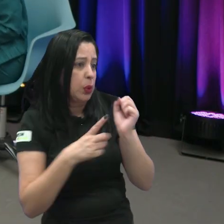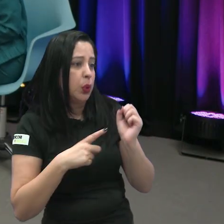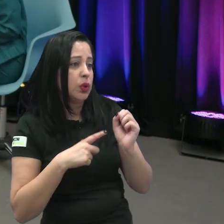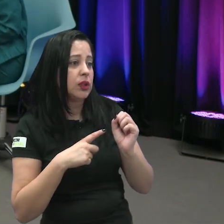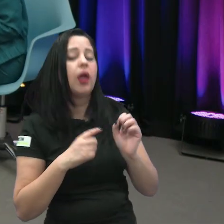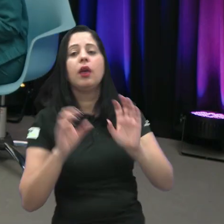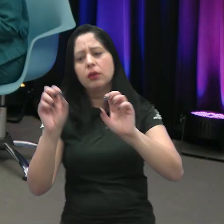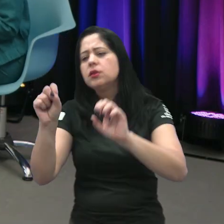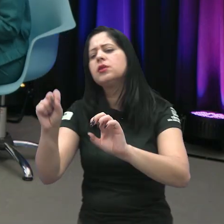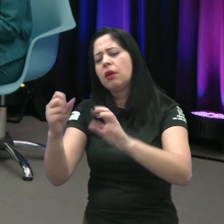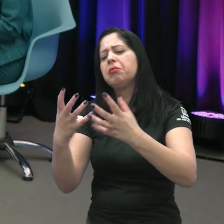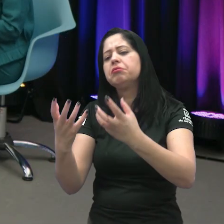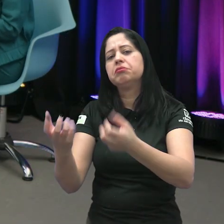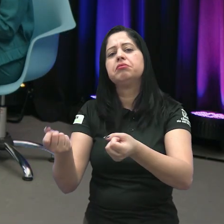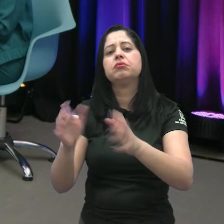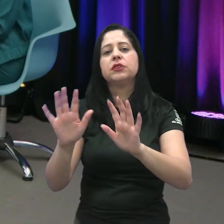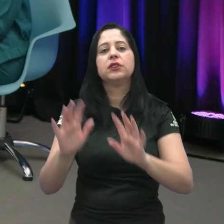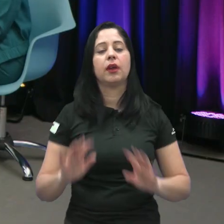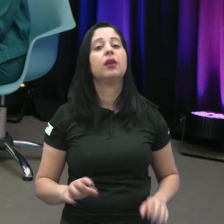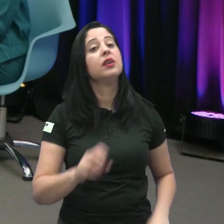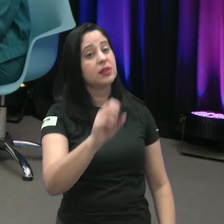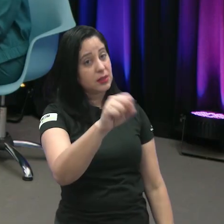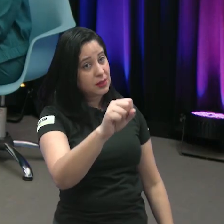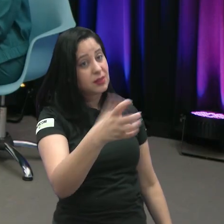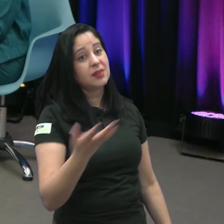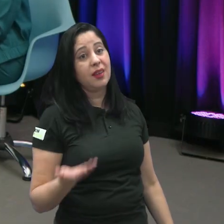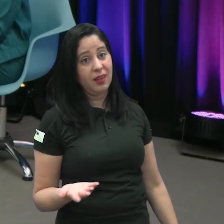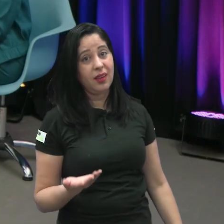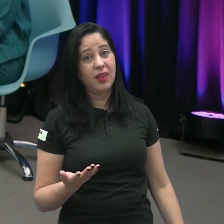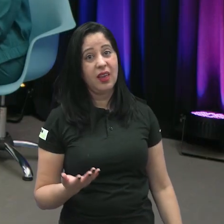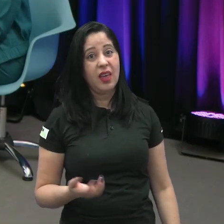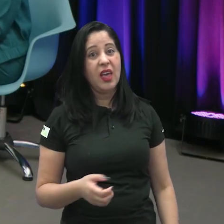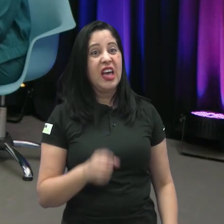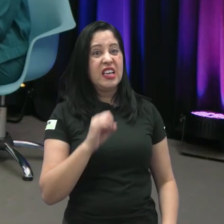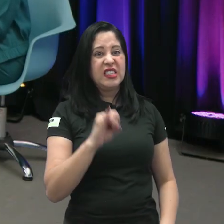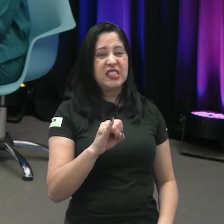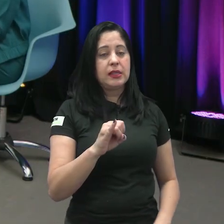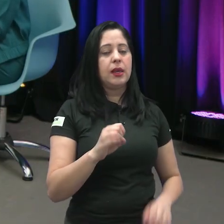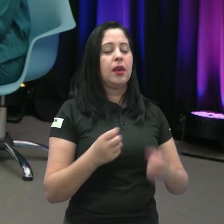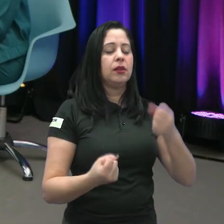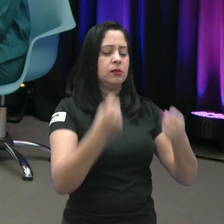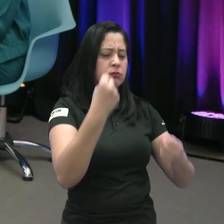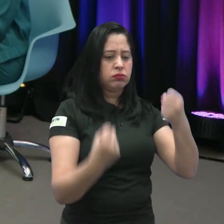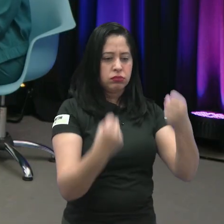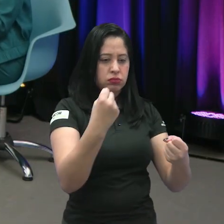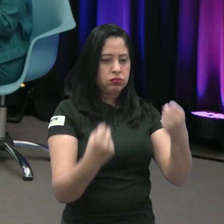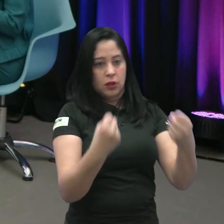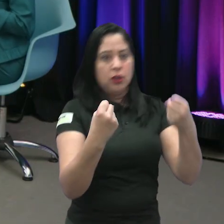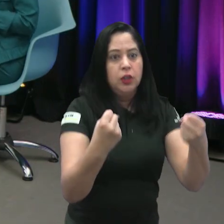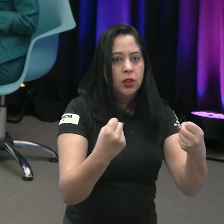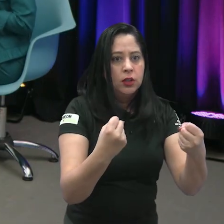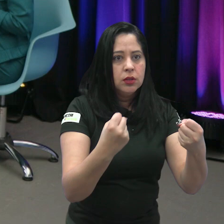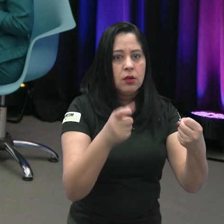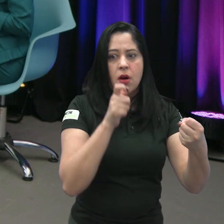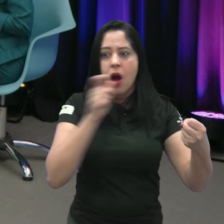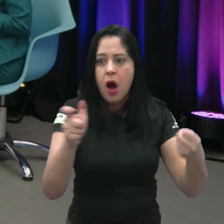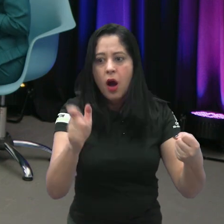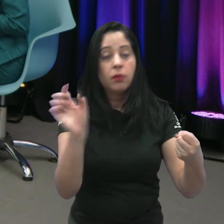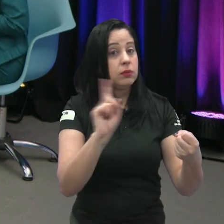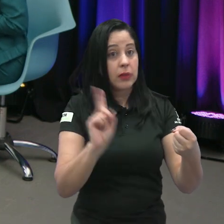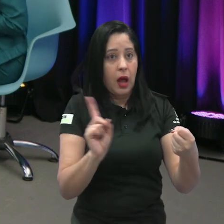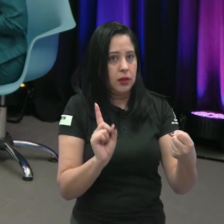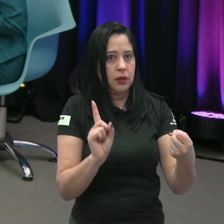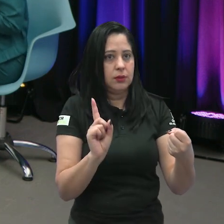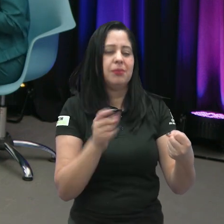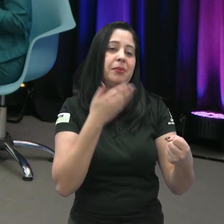começam a fluir. E mesmo né? porque semelhante atrai semelhante, né? Exatamente. Você não trombou com aquela pessoa à toa, não foi Então vamos nada. lá, vamos abraçar